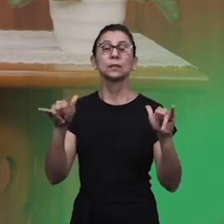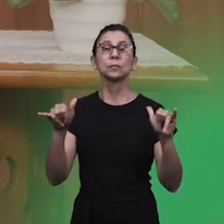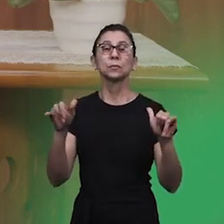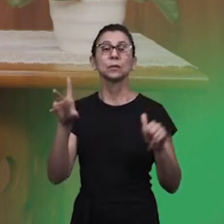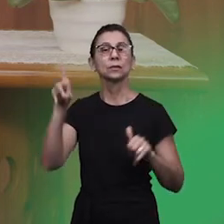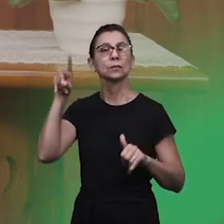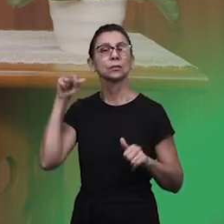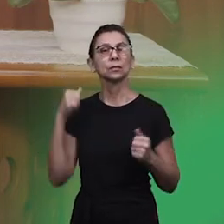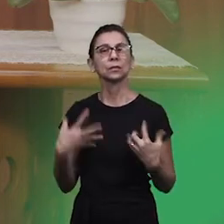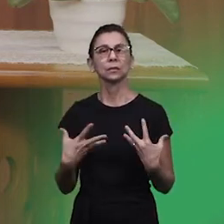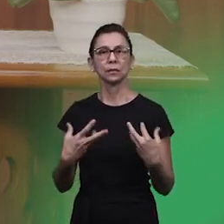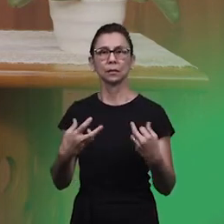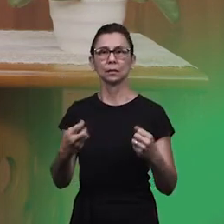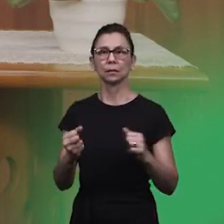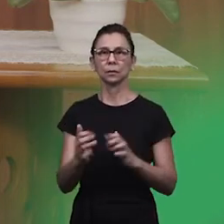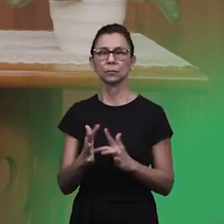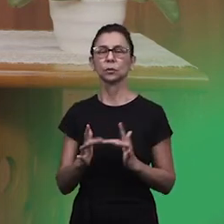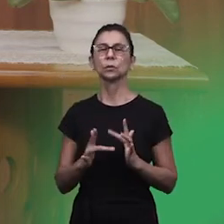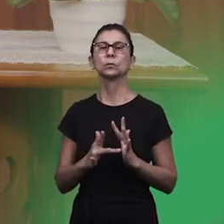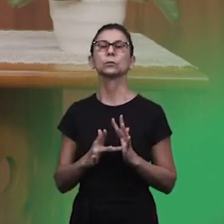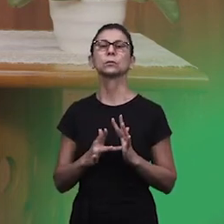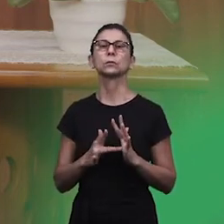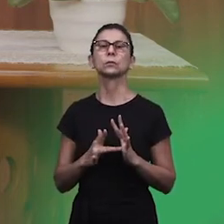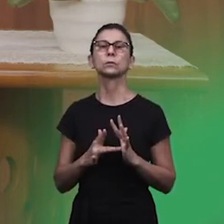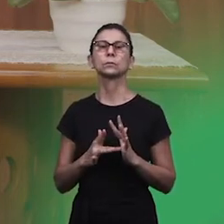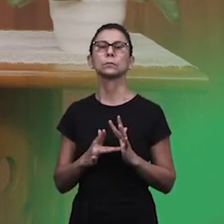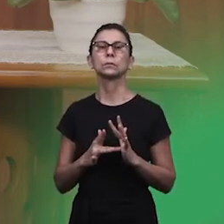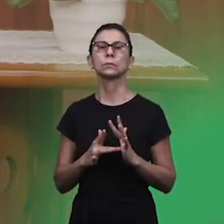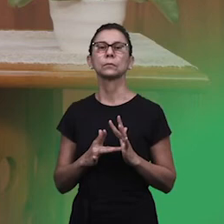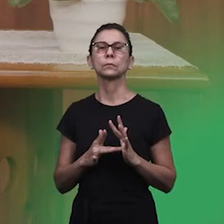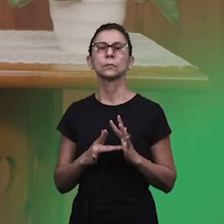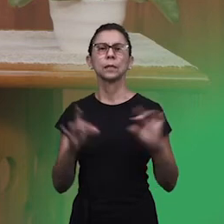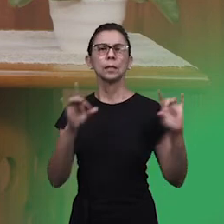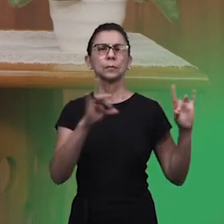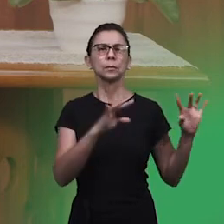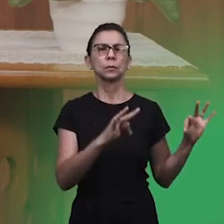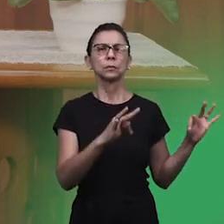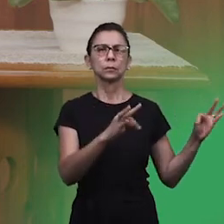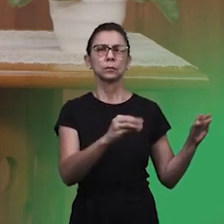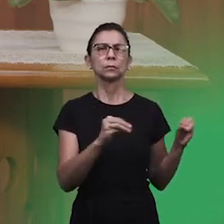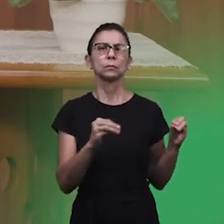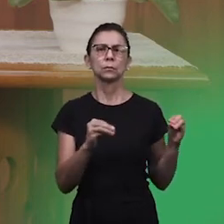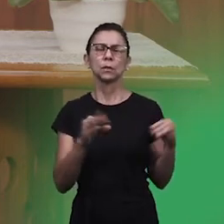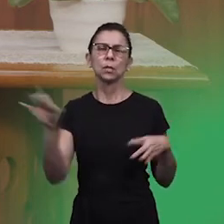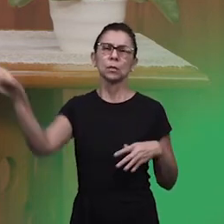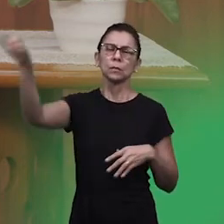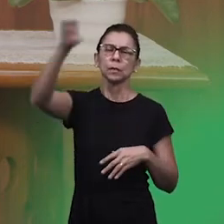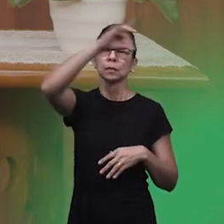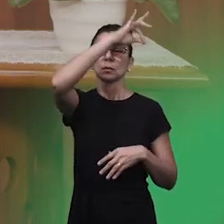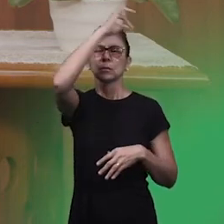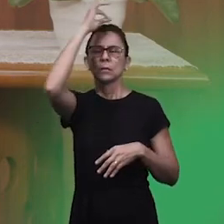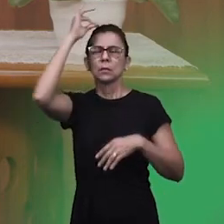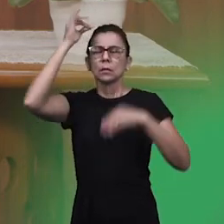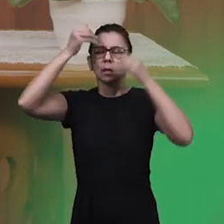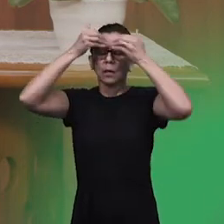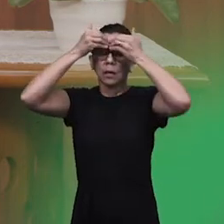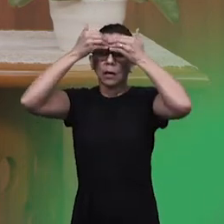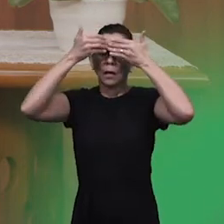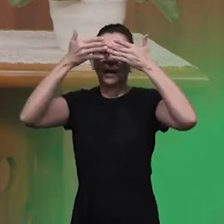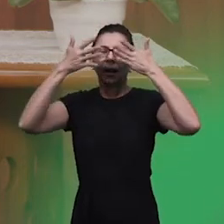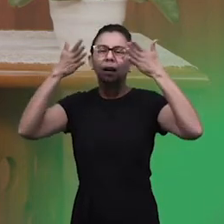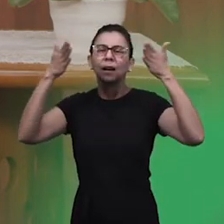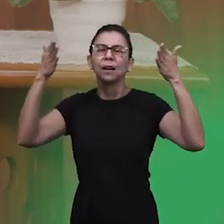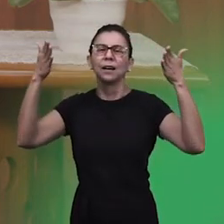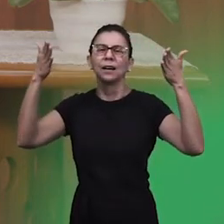porta. E quando passamos pela porta, o Espírito Santo de Deus abre os nossos olhos, enche o nosso coração de alegria e